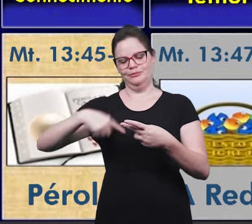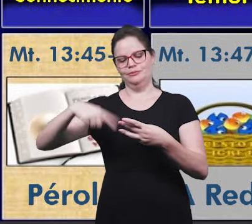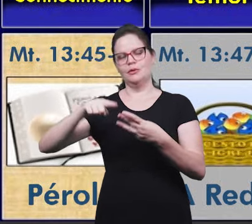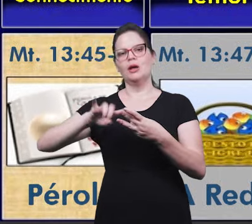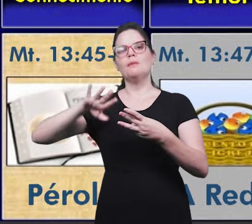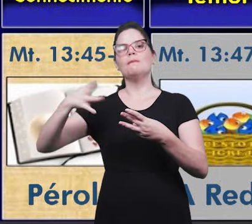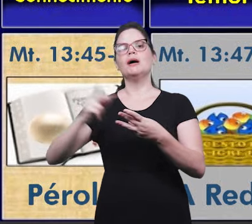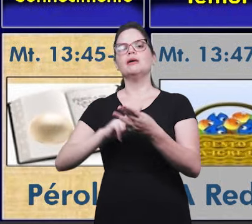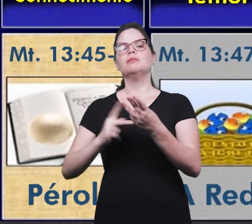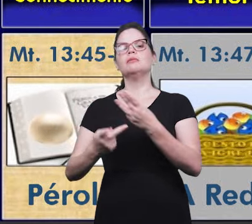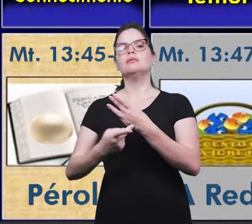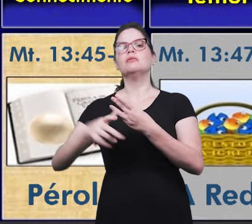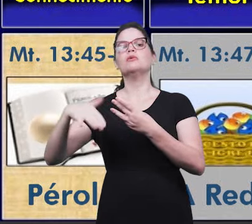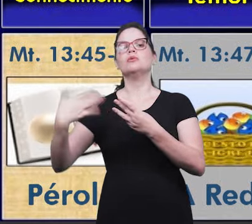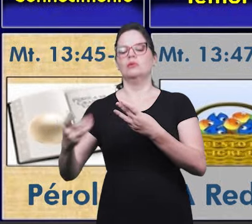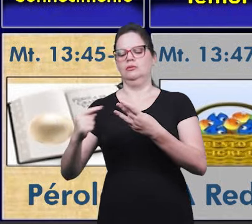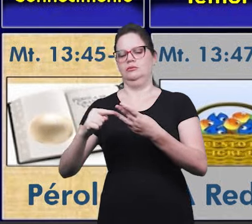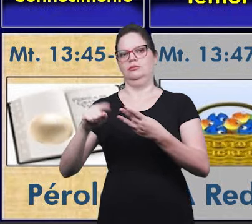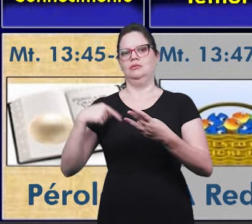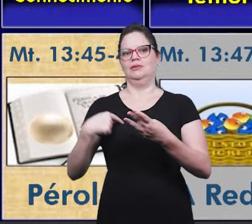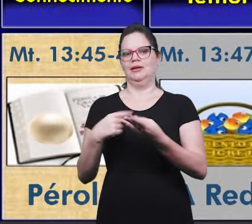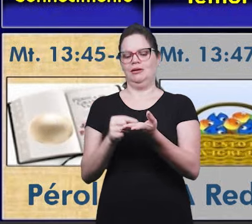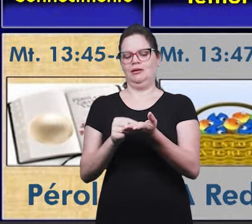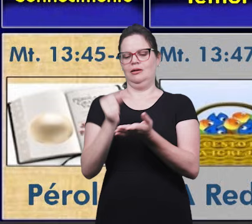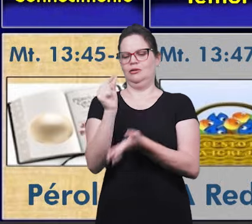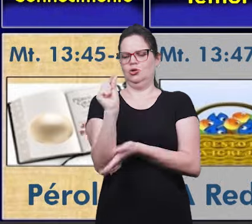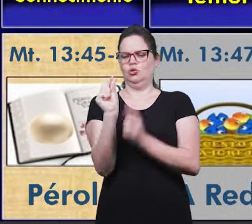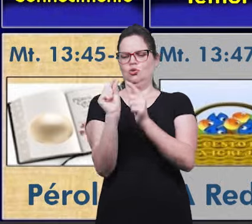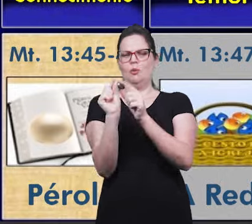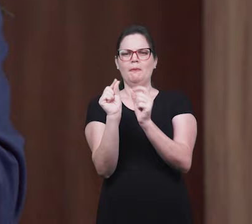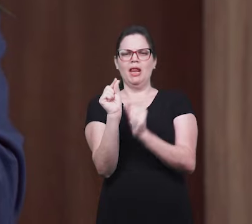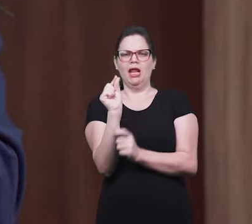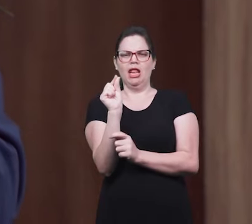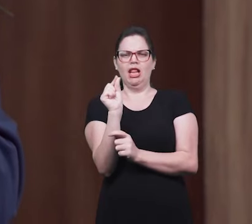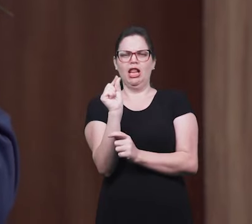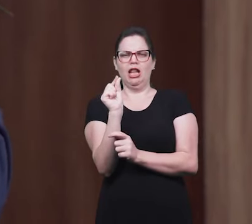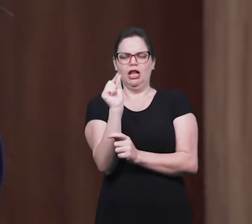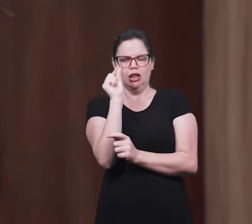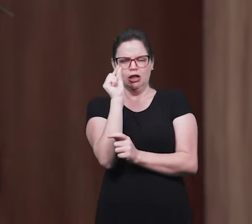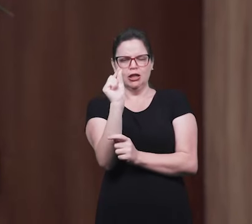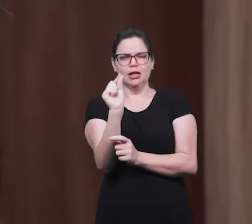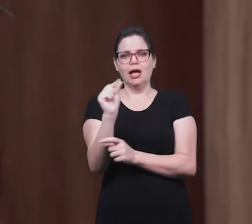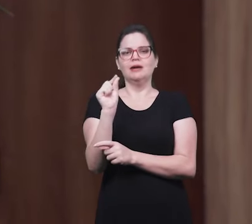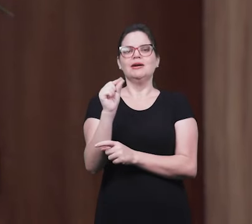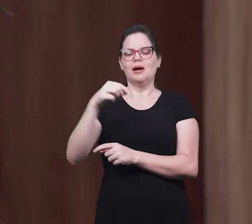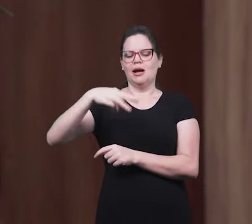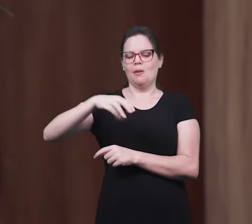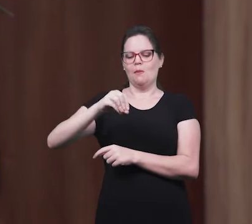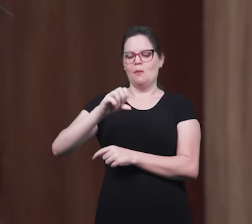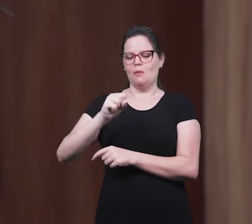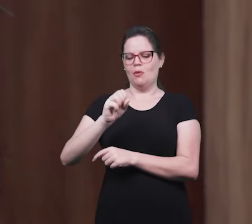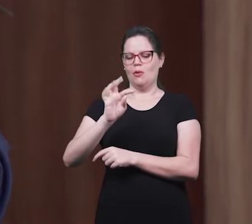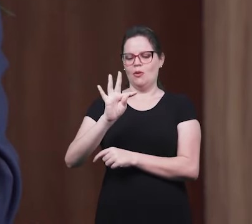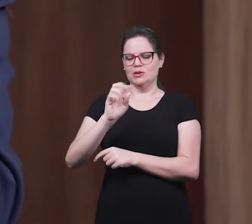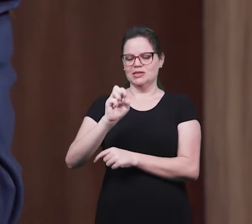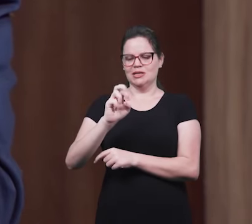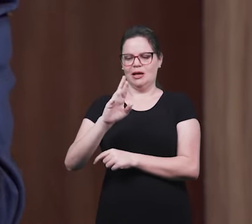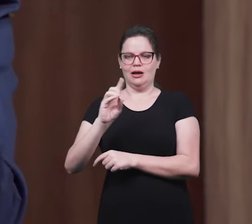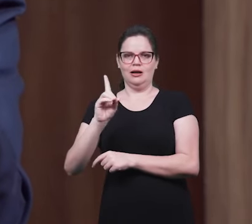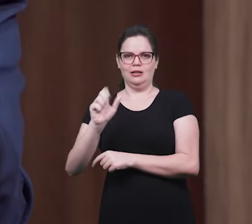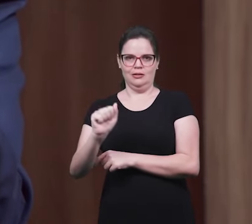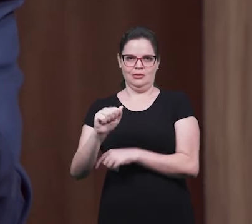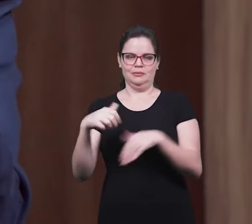o nosso assunto, que é a carta à igreja de Pérgamo. Esse